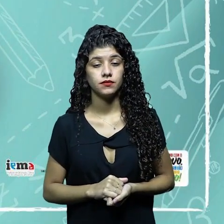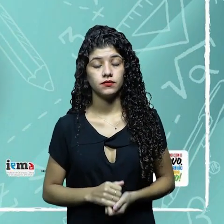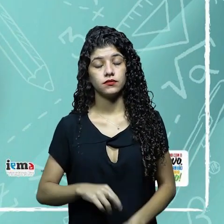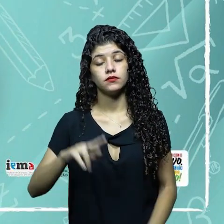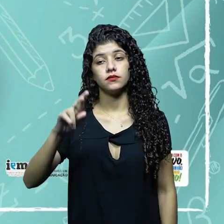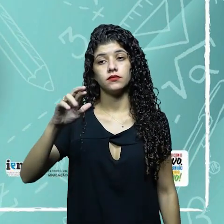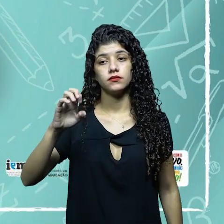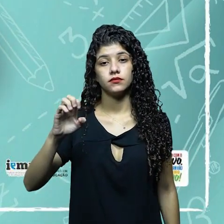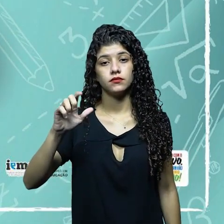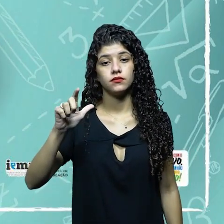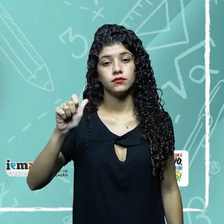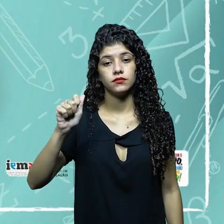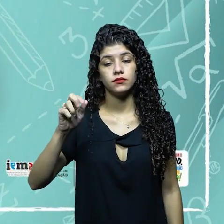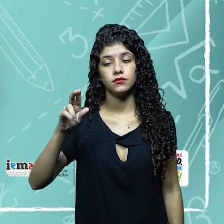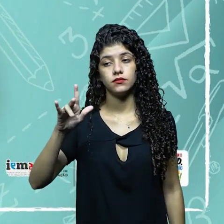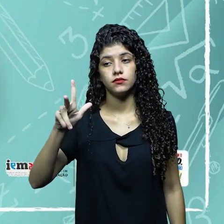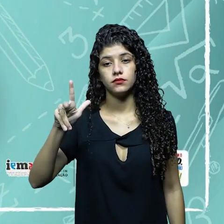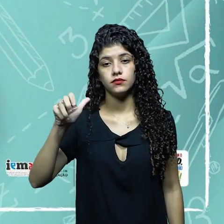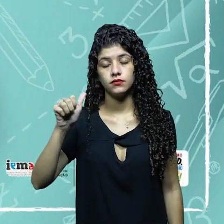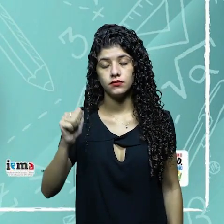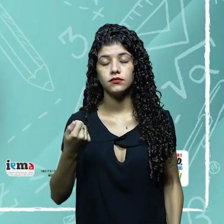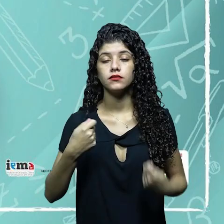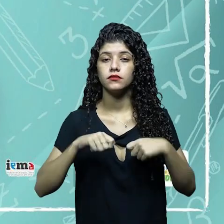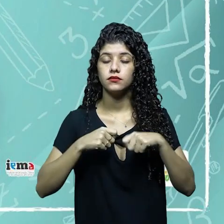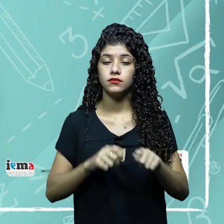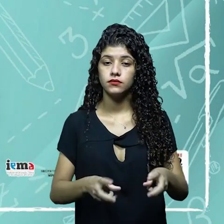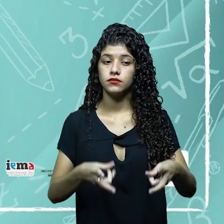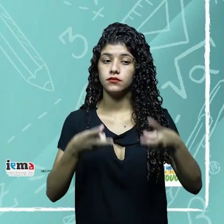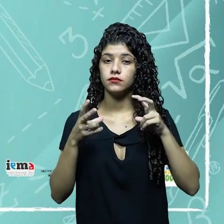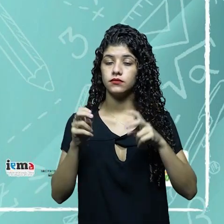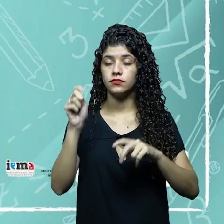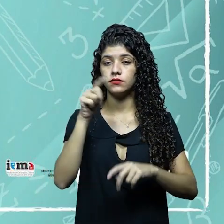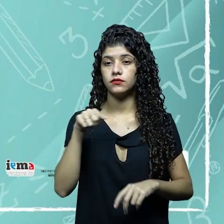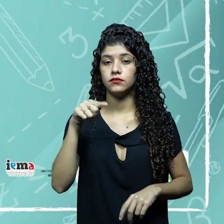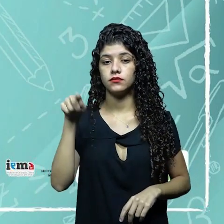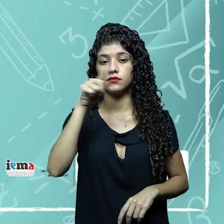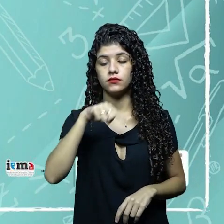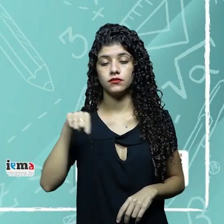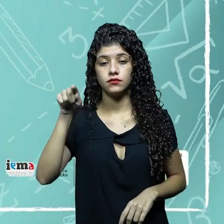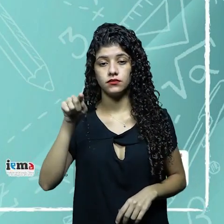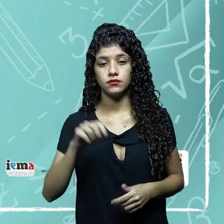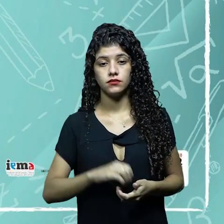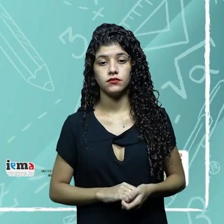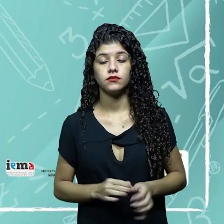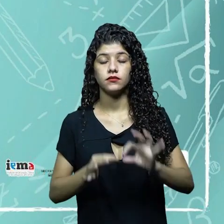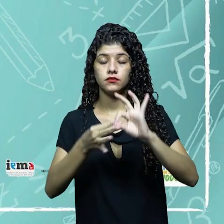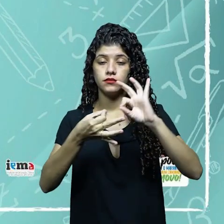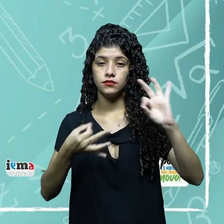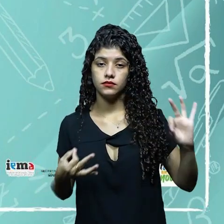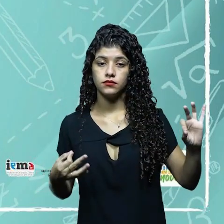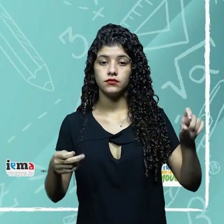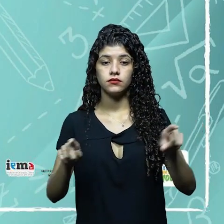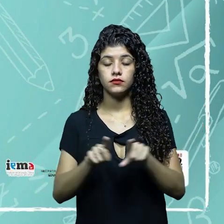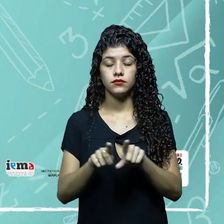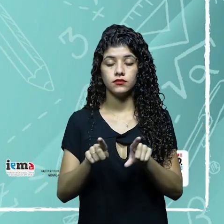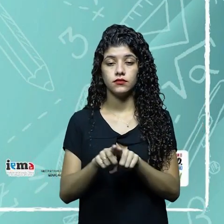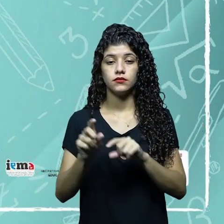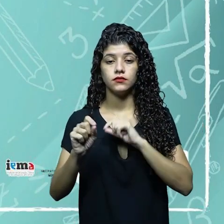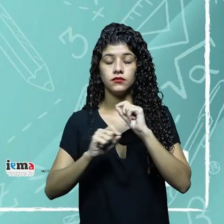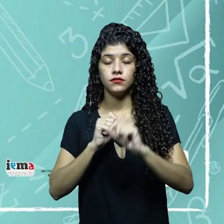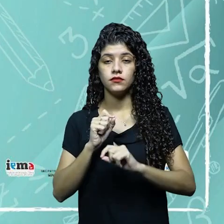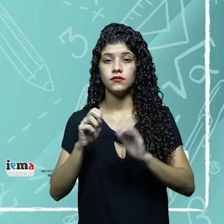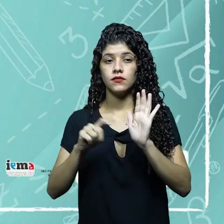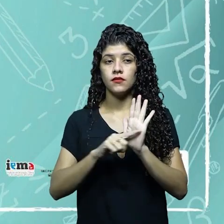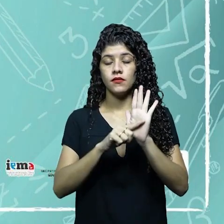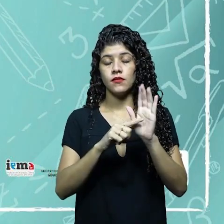precisa especificar o arroba, a distância e tem a questão do sinal. Tá? Então,